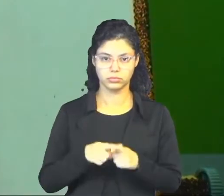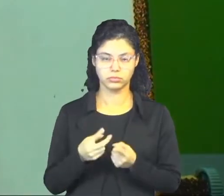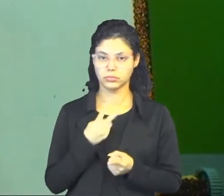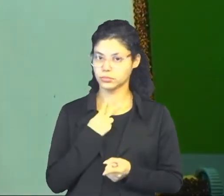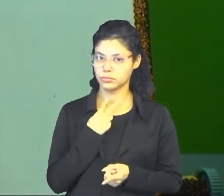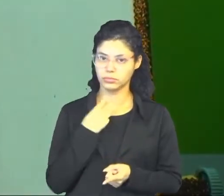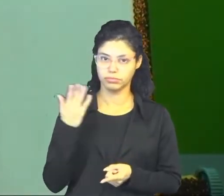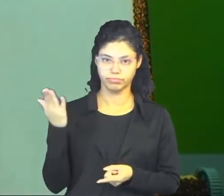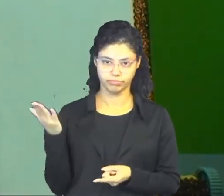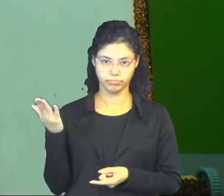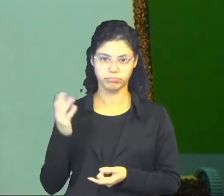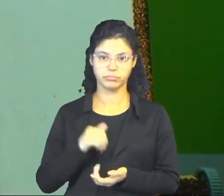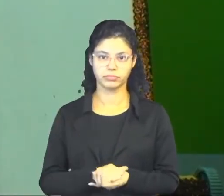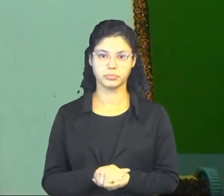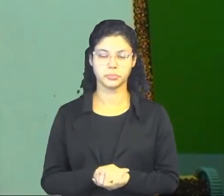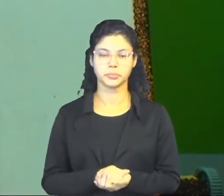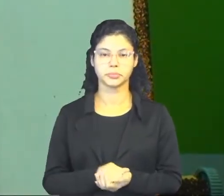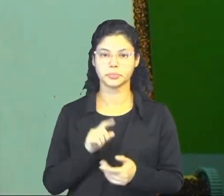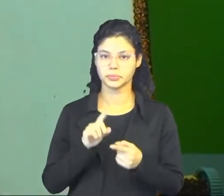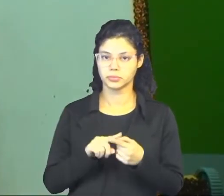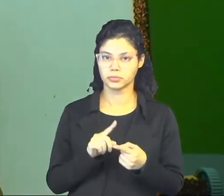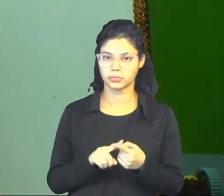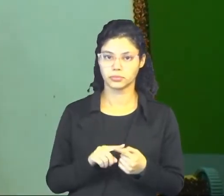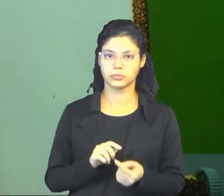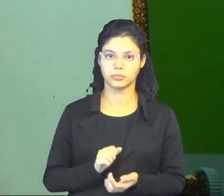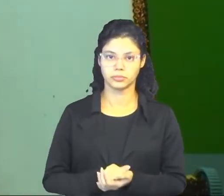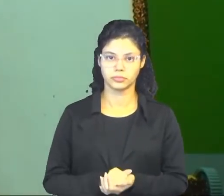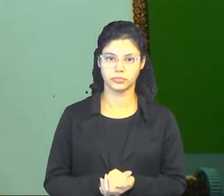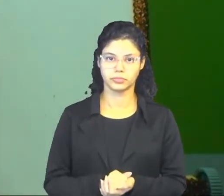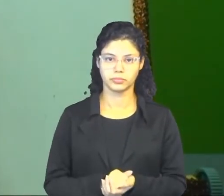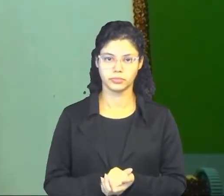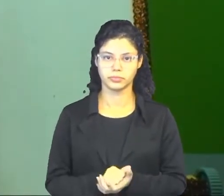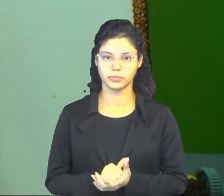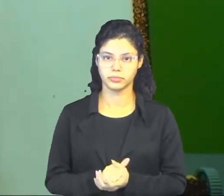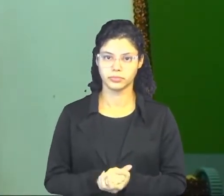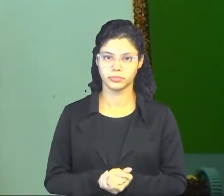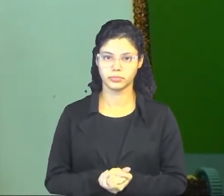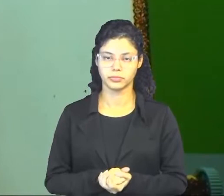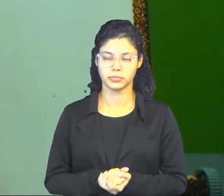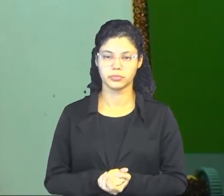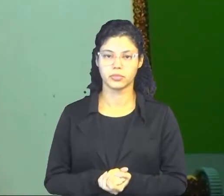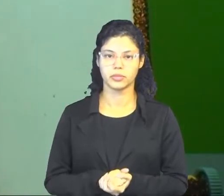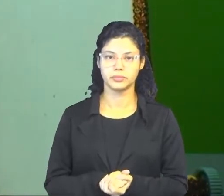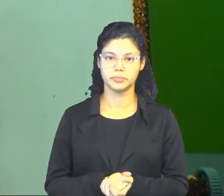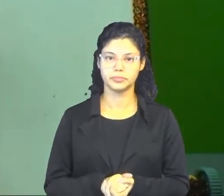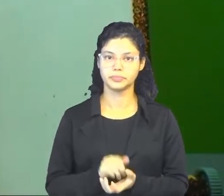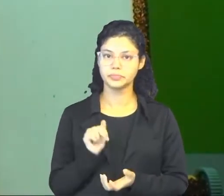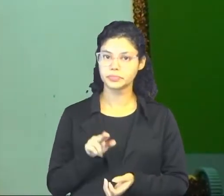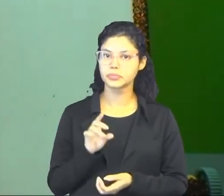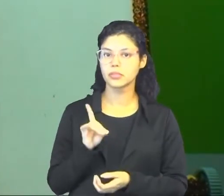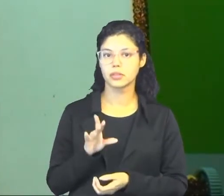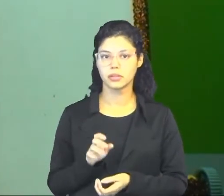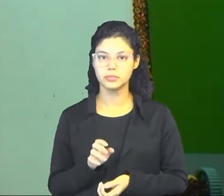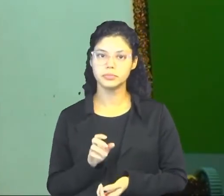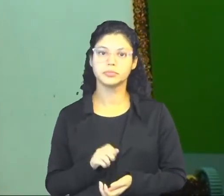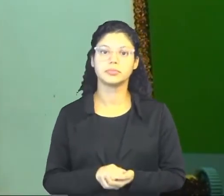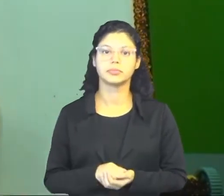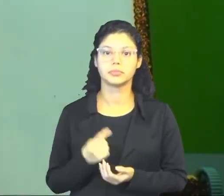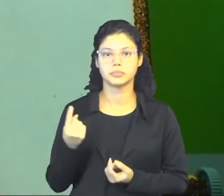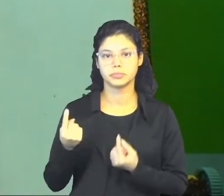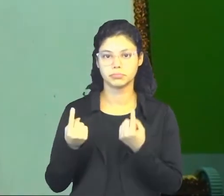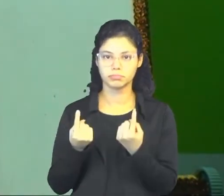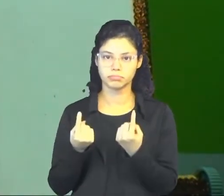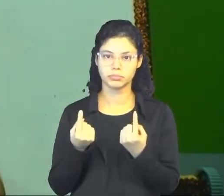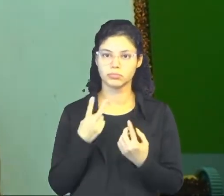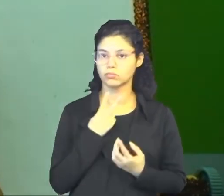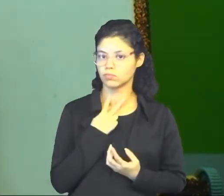que eu coloquei aí, tá? Por quê? Esse 1, esse está na unidade e esse aqui está na dezena. Eu